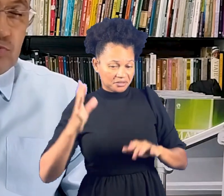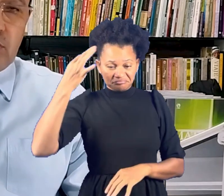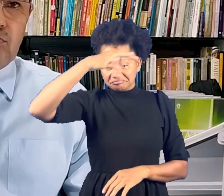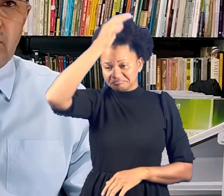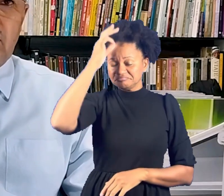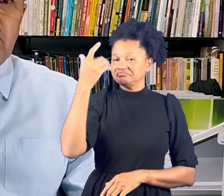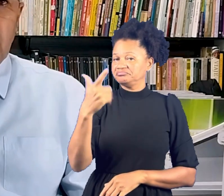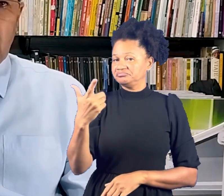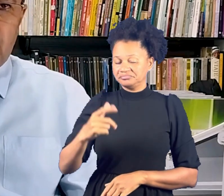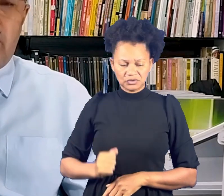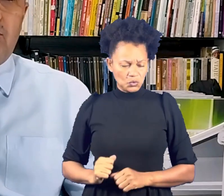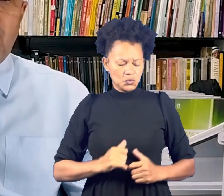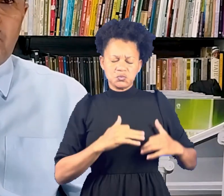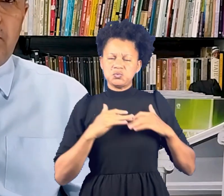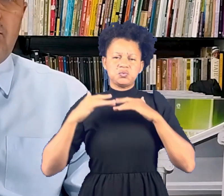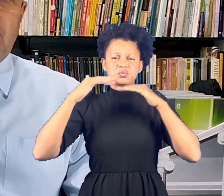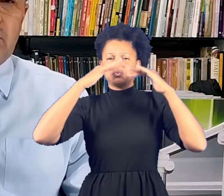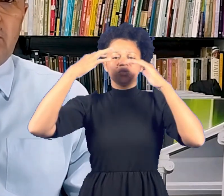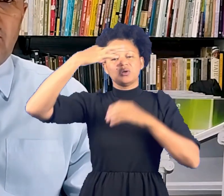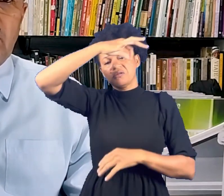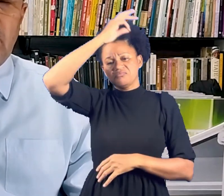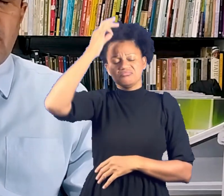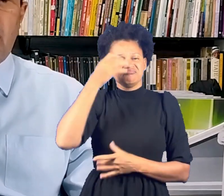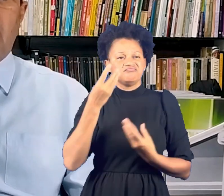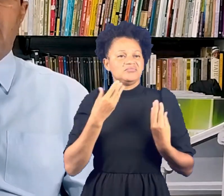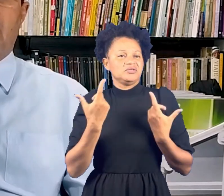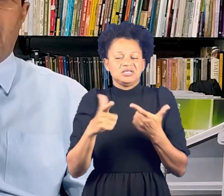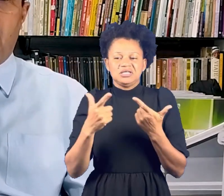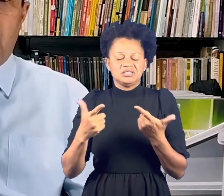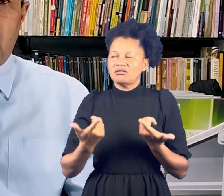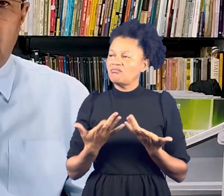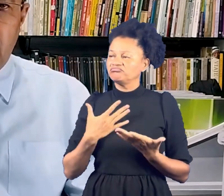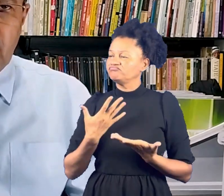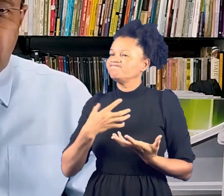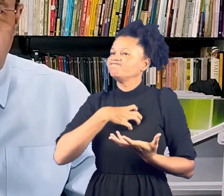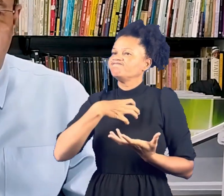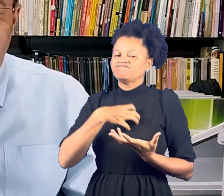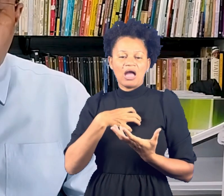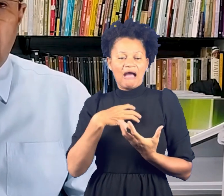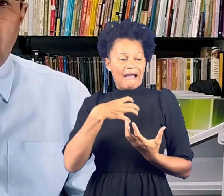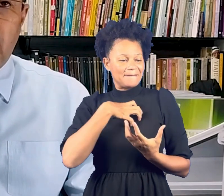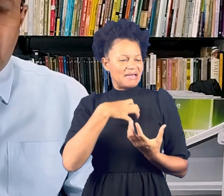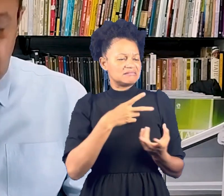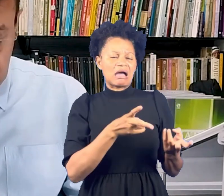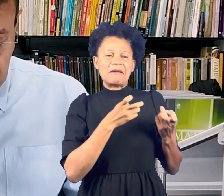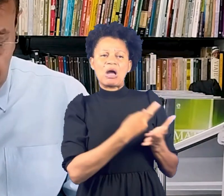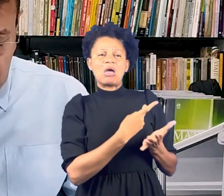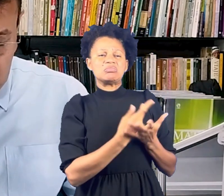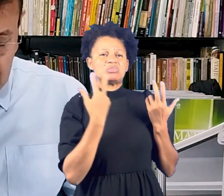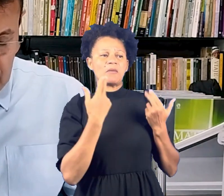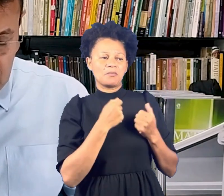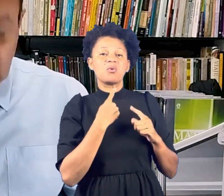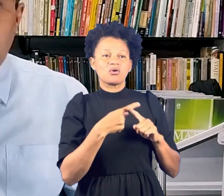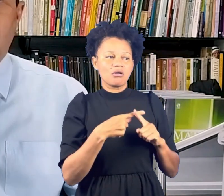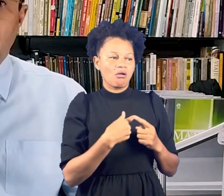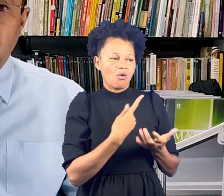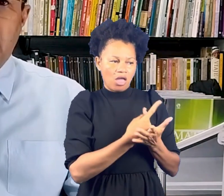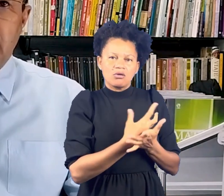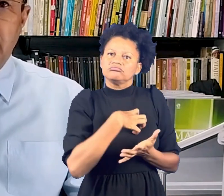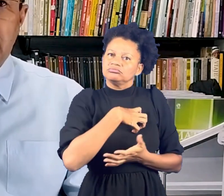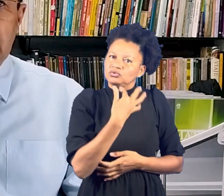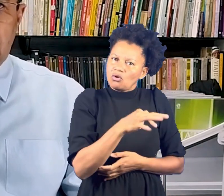do Espírito Santo não. Cheio do Espírito Santo, ele não se conforma com o erro. O erro dói, o